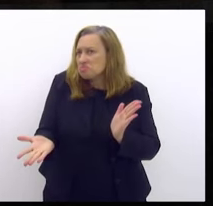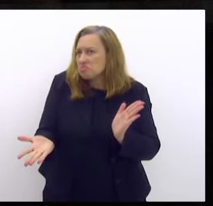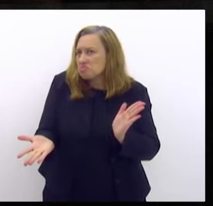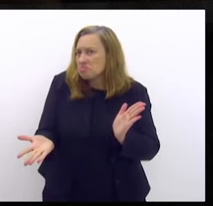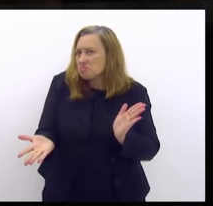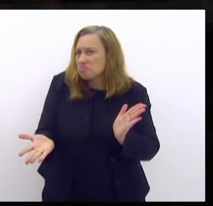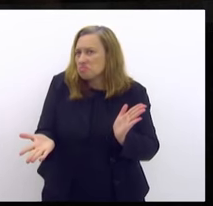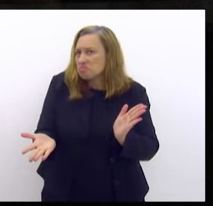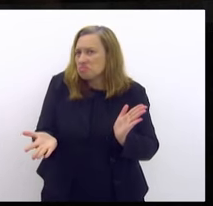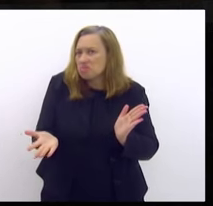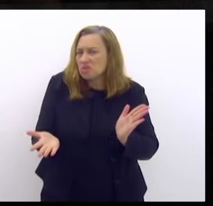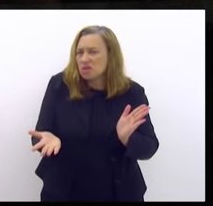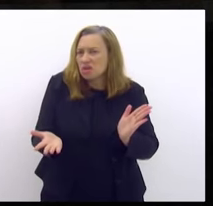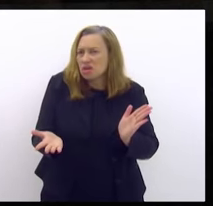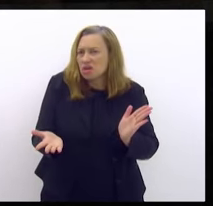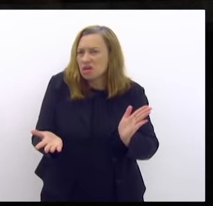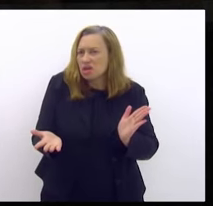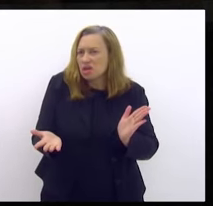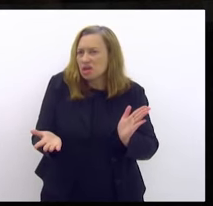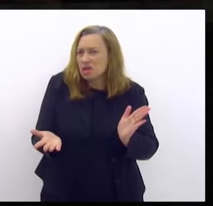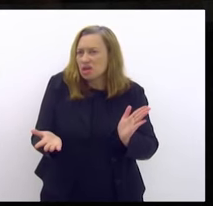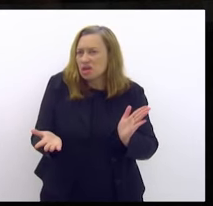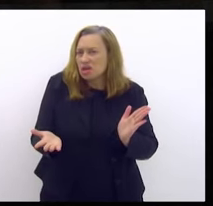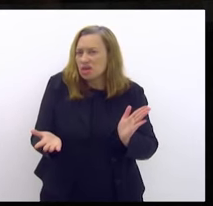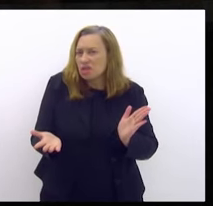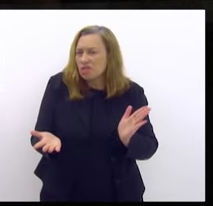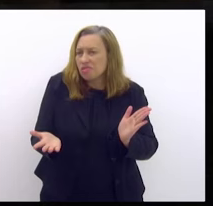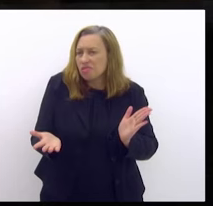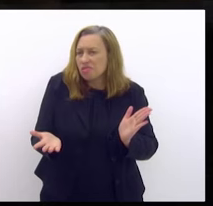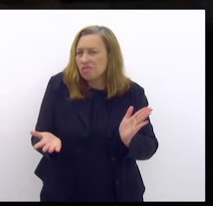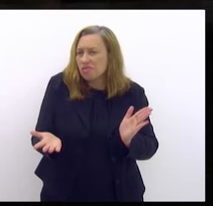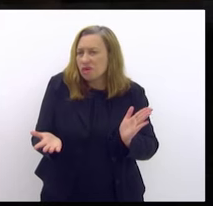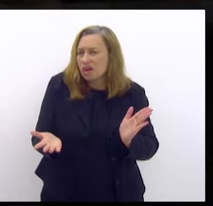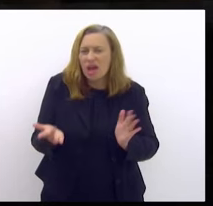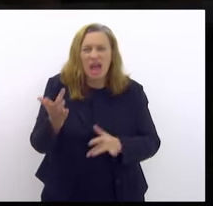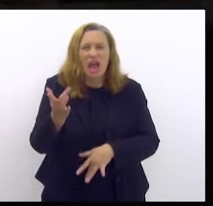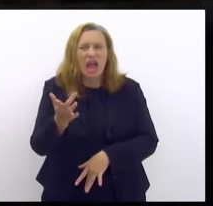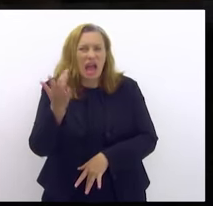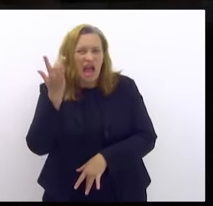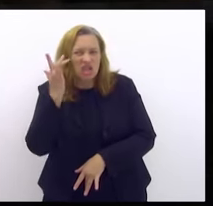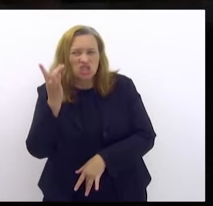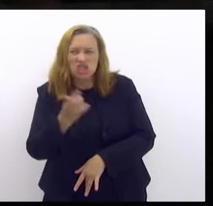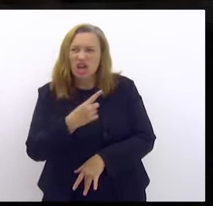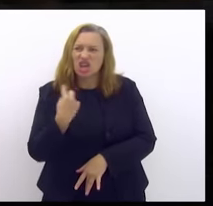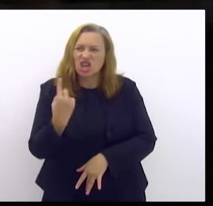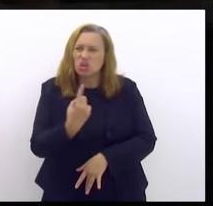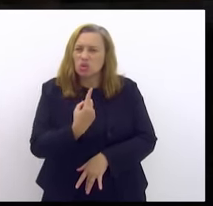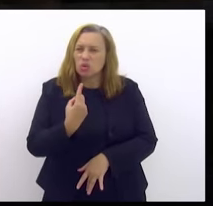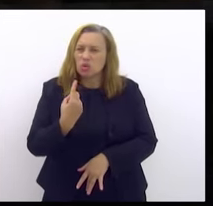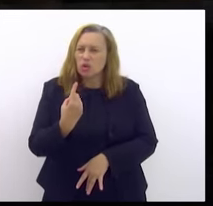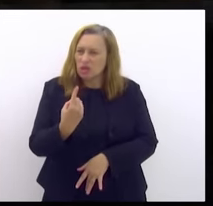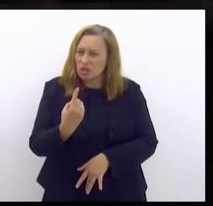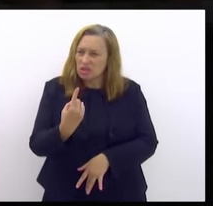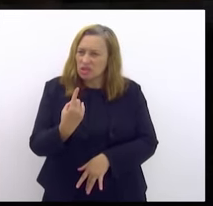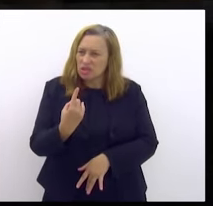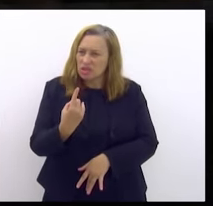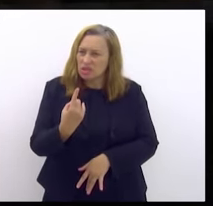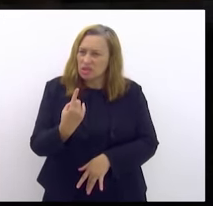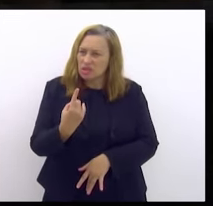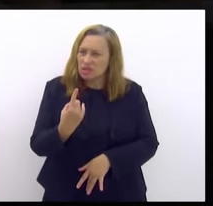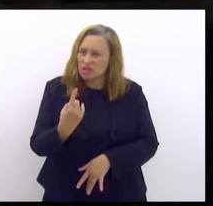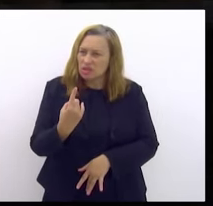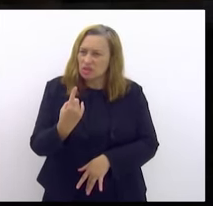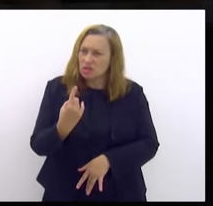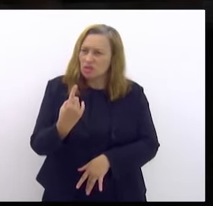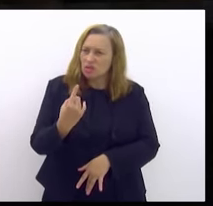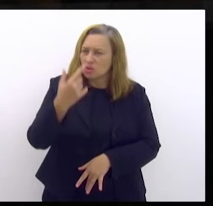tratar o parlamento com uma casa de crianças com menos de 2 anos de idade que não consegue